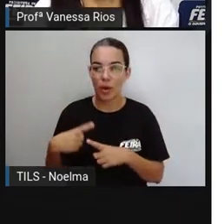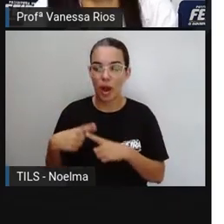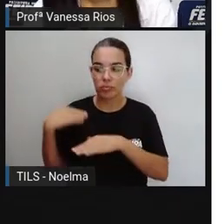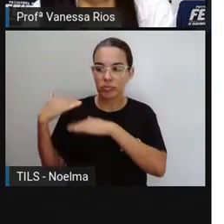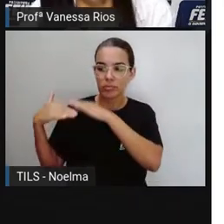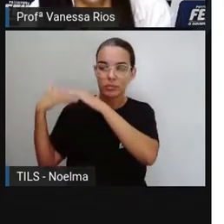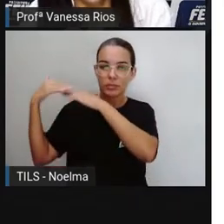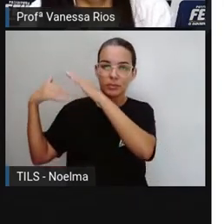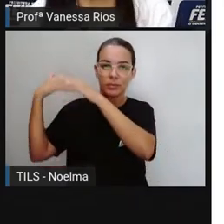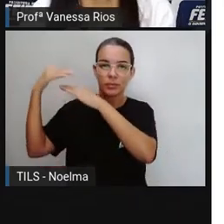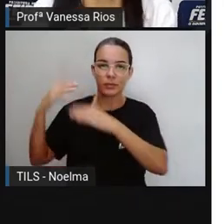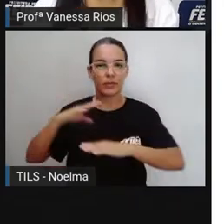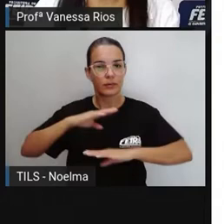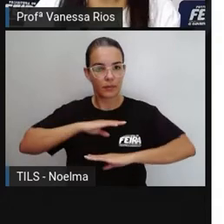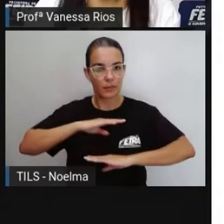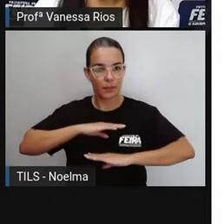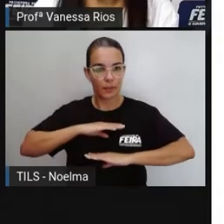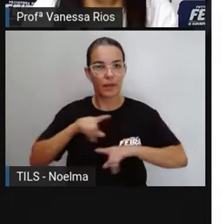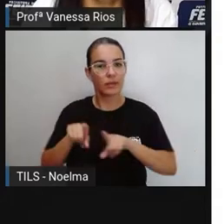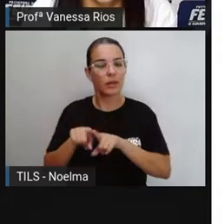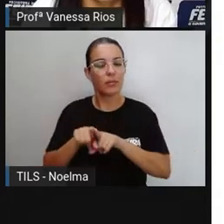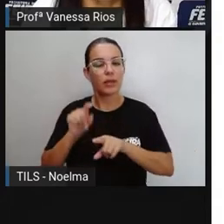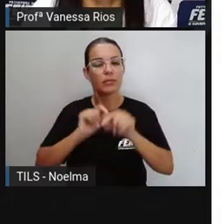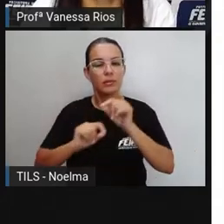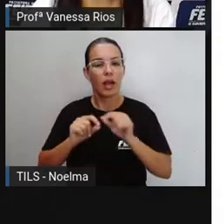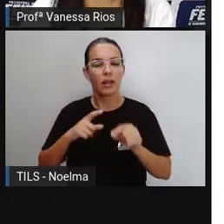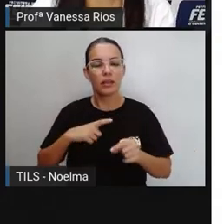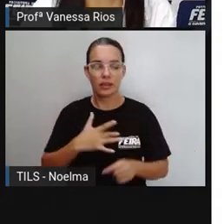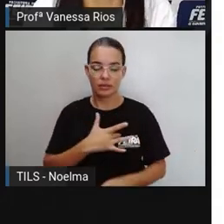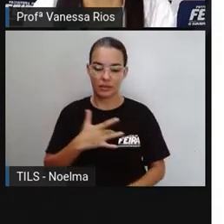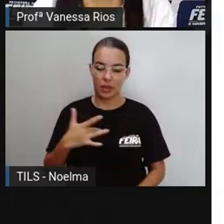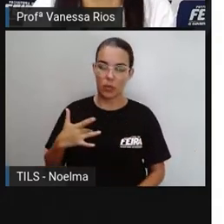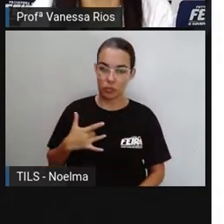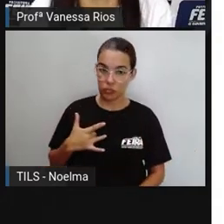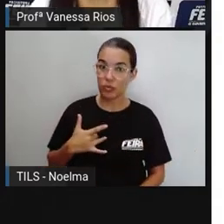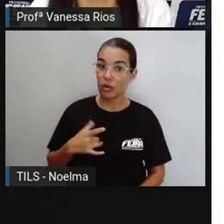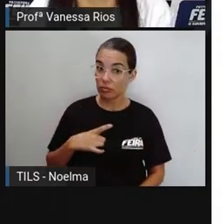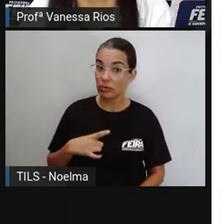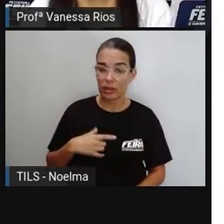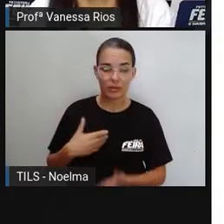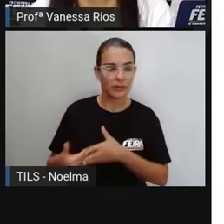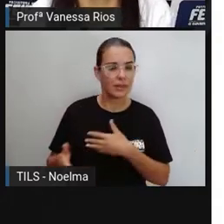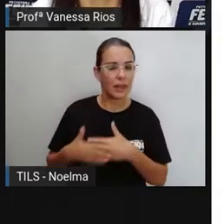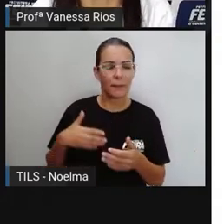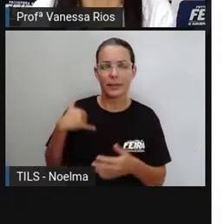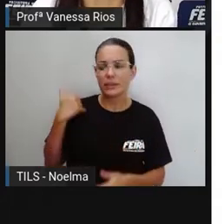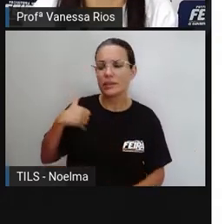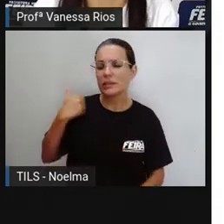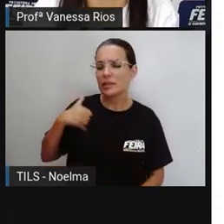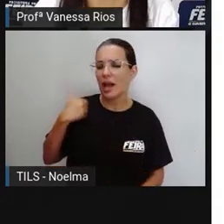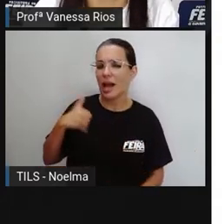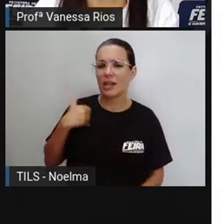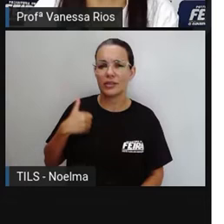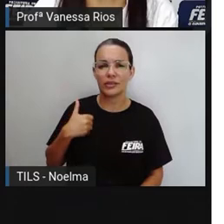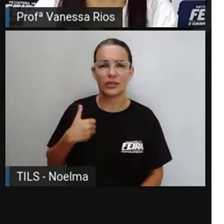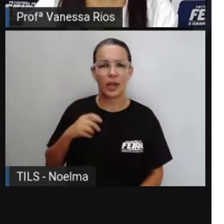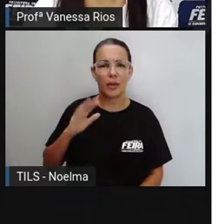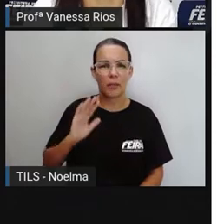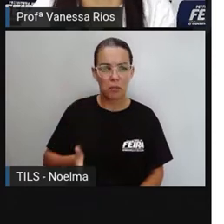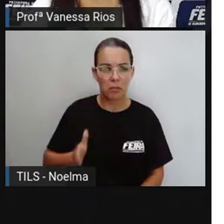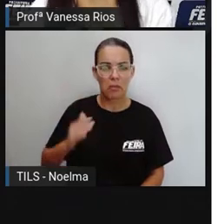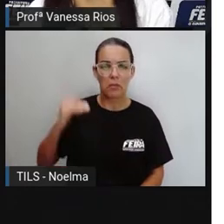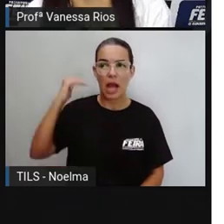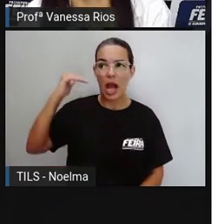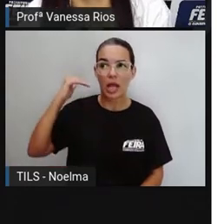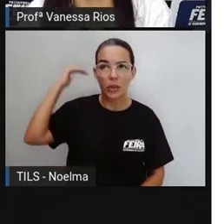desenvolvimento pleno do corpo e a promoção de saúde. E isso em várias faixas etárias, né? Não só aí os adultos,